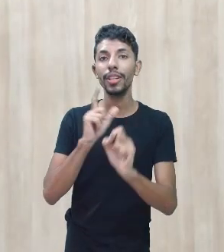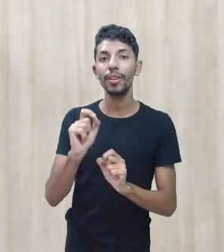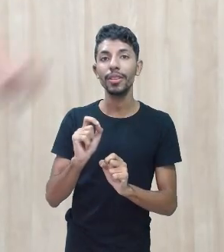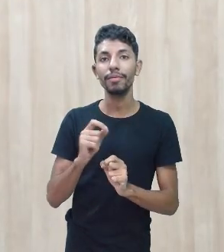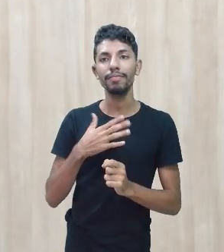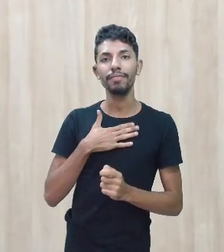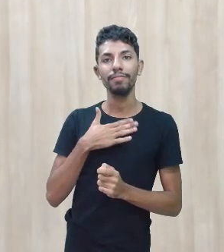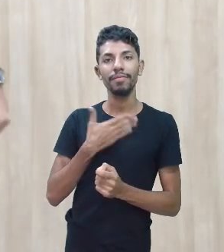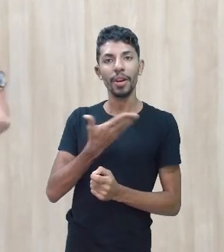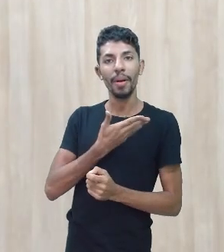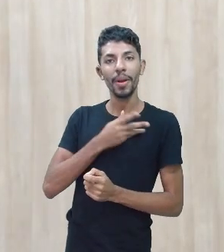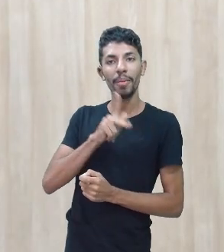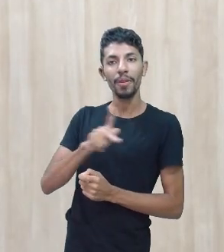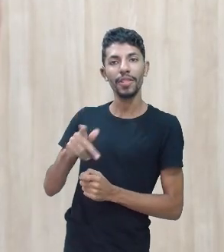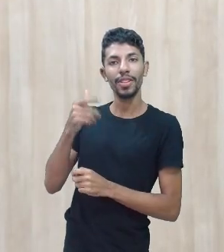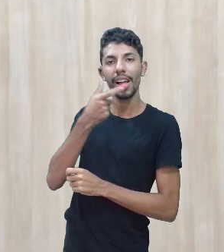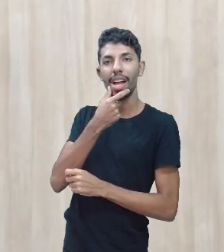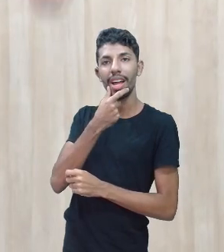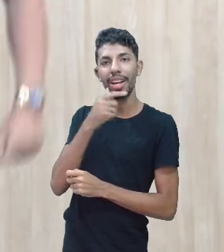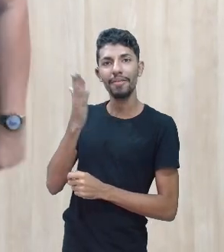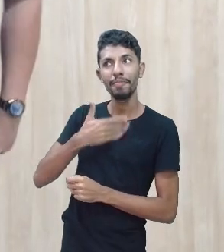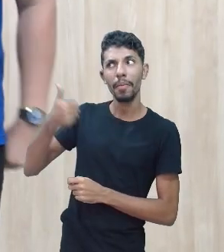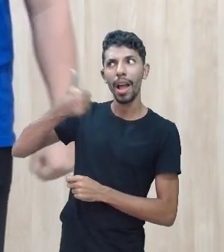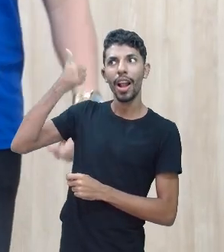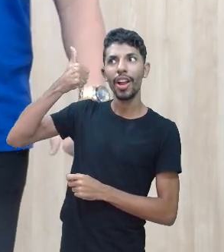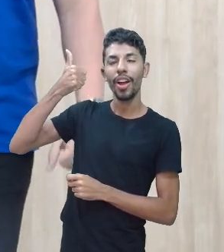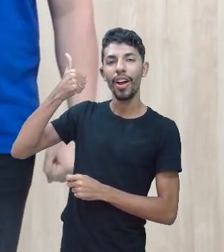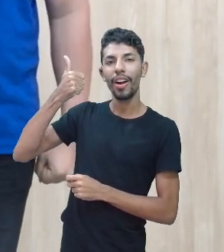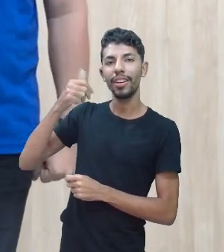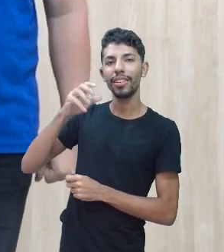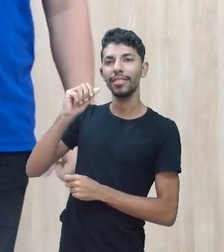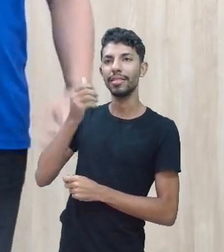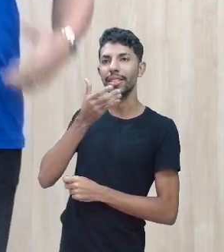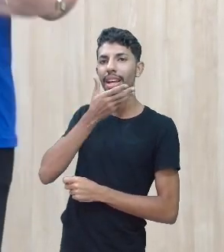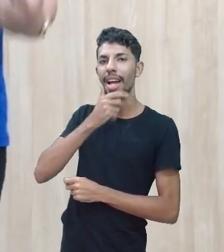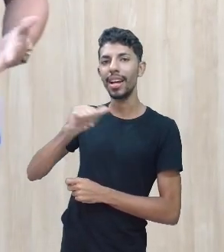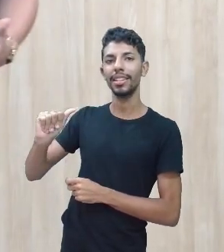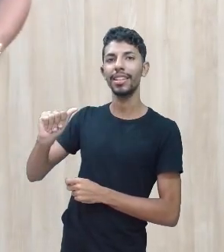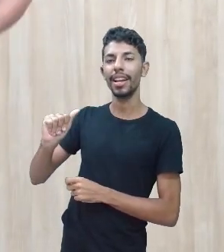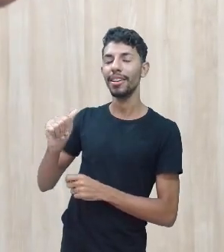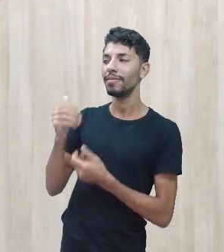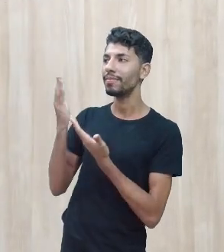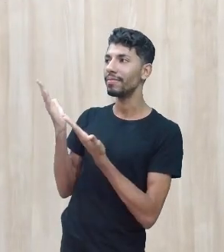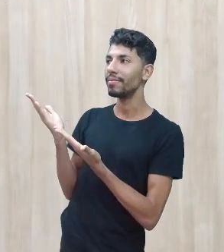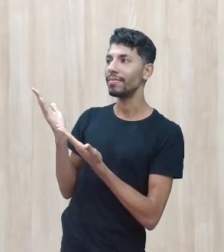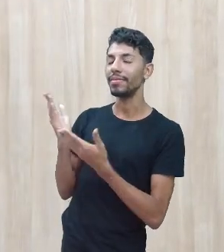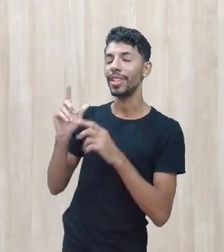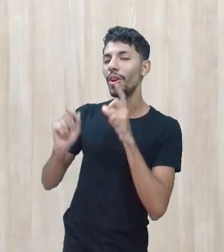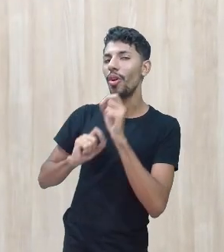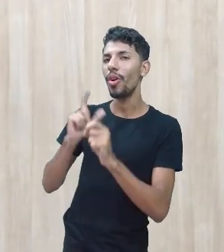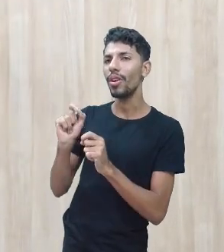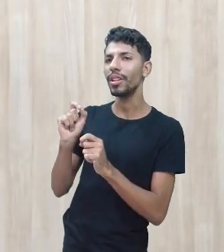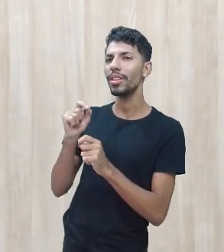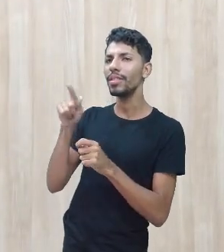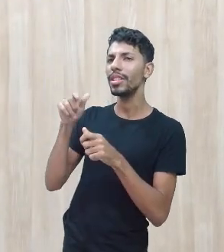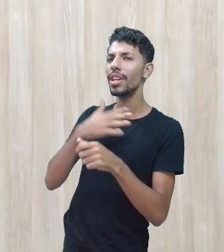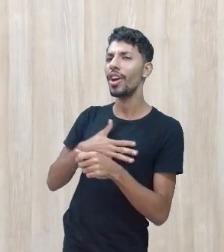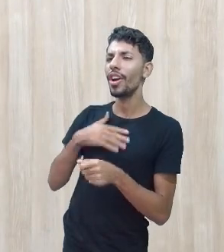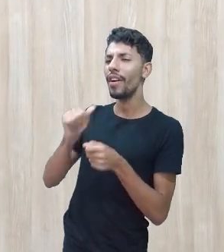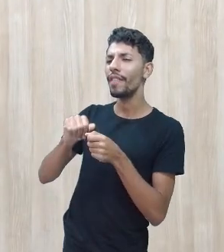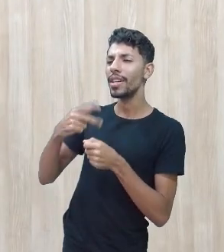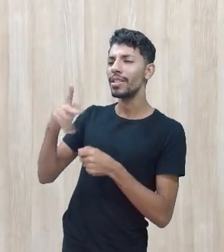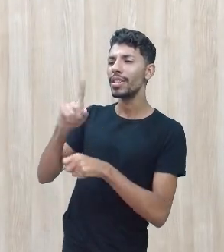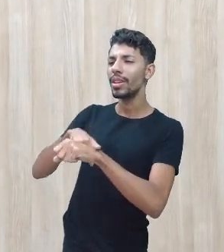colega, professor de inglês, the best, André Riceliano. Professor, what do you like to do in your free